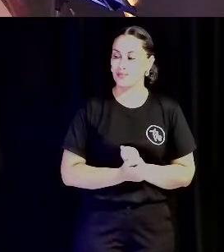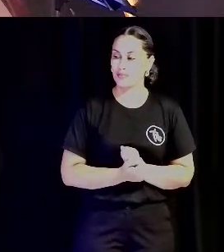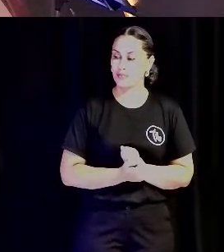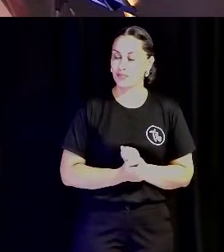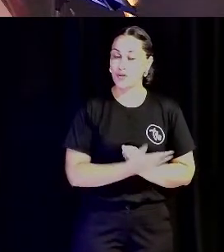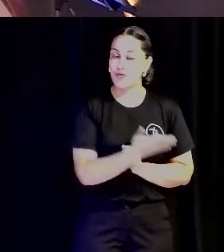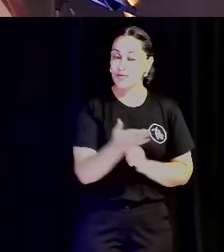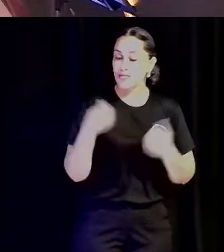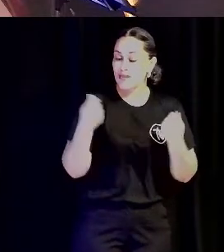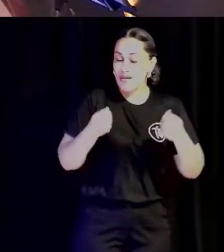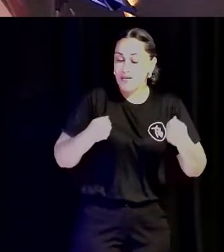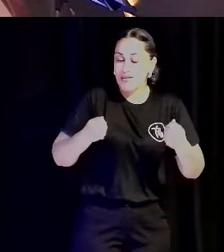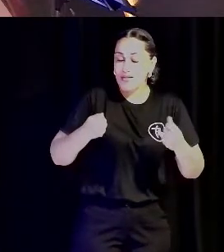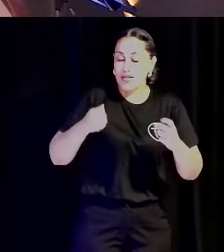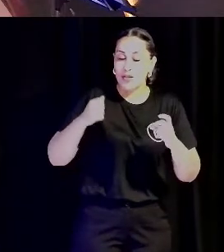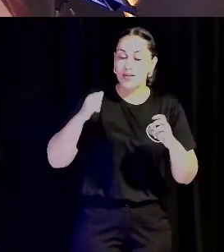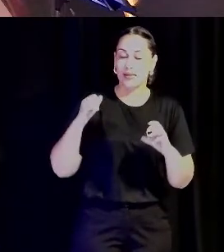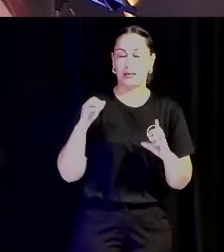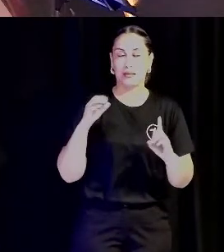Sejam resilientes.